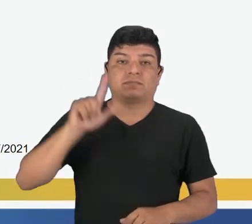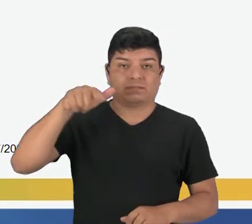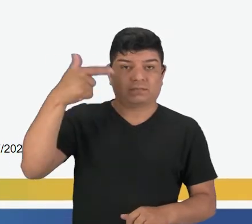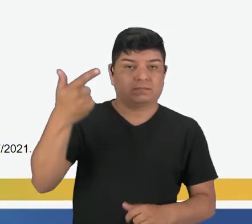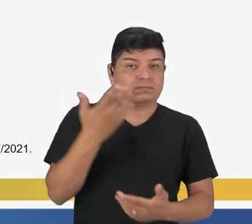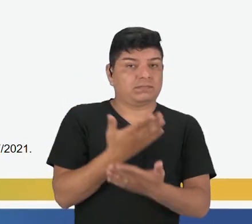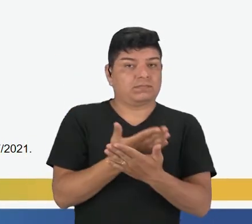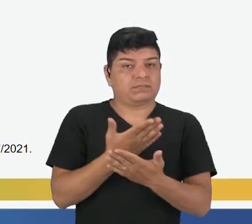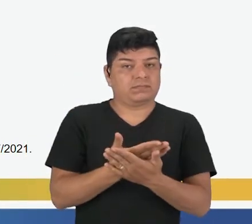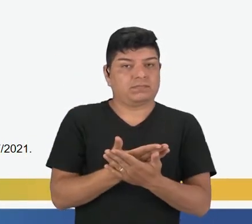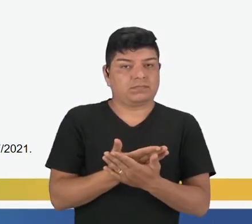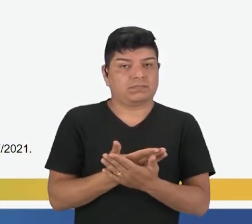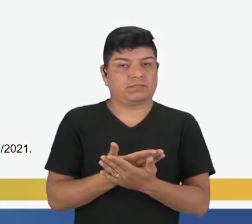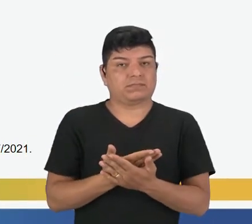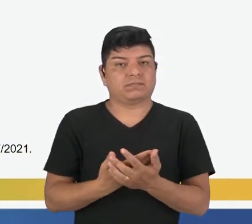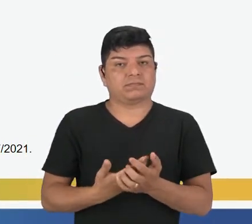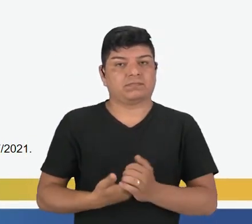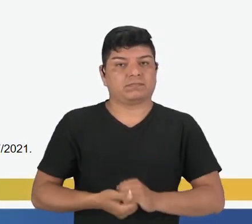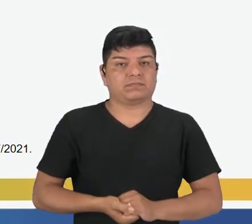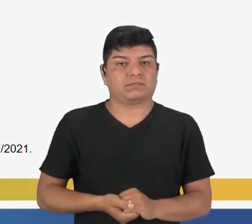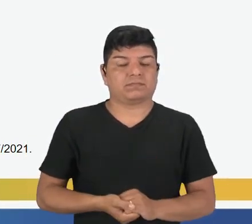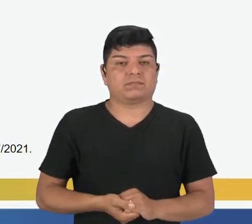Até a próxima aula!